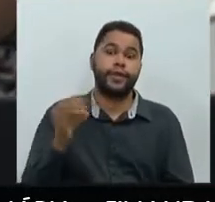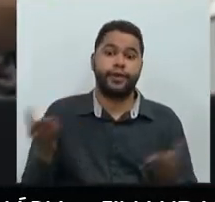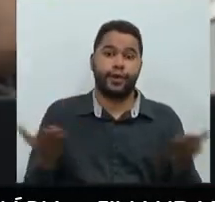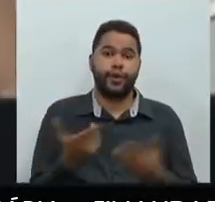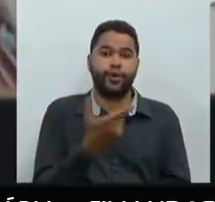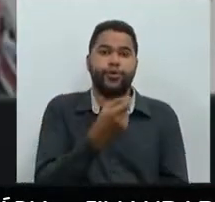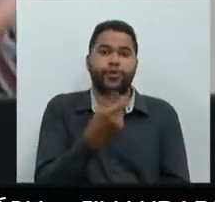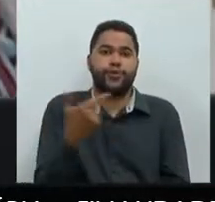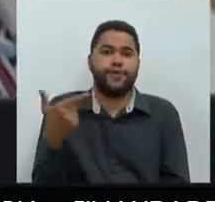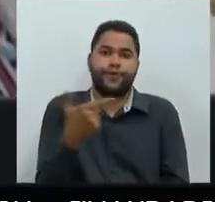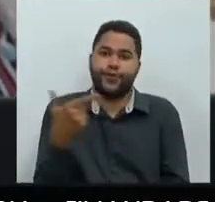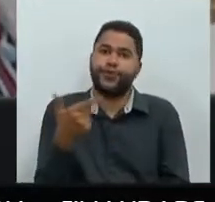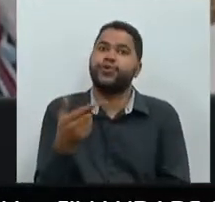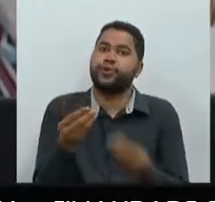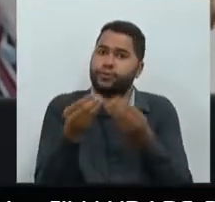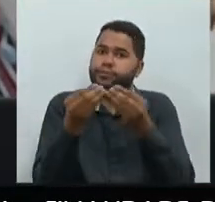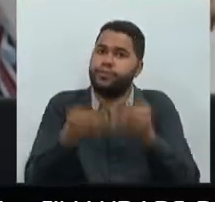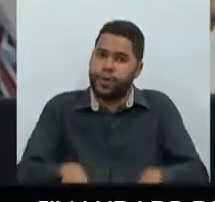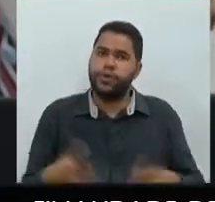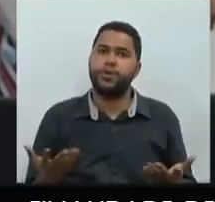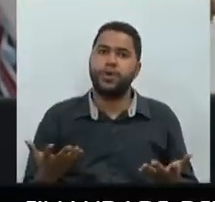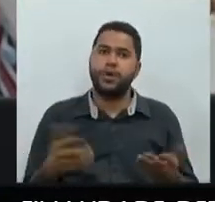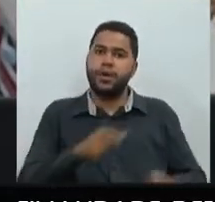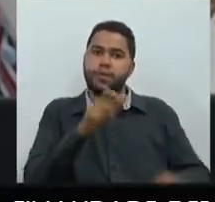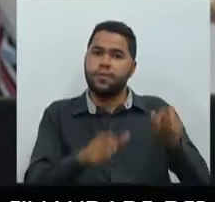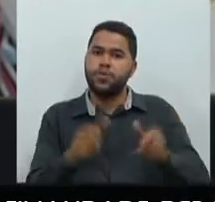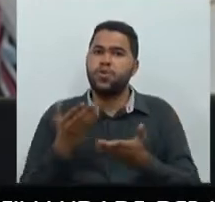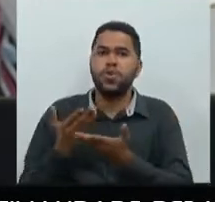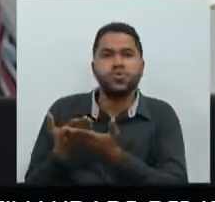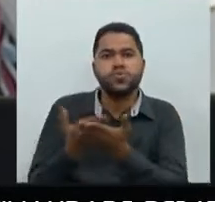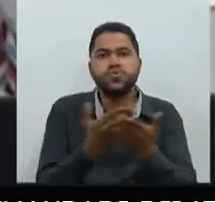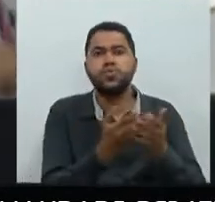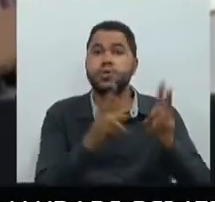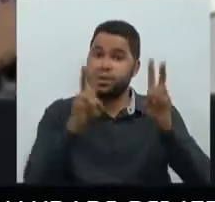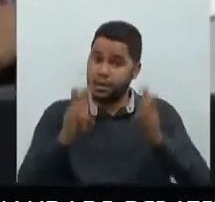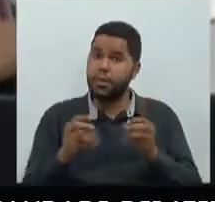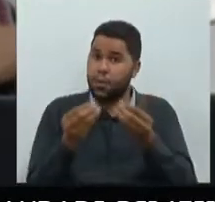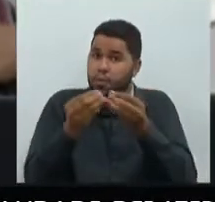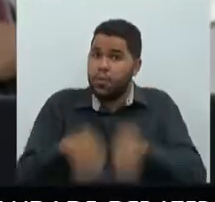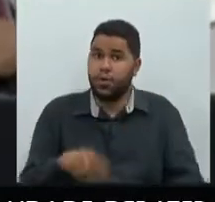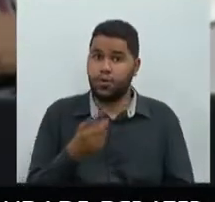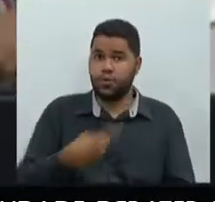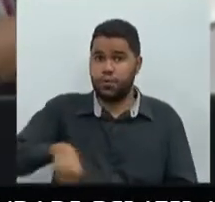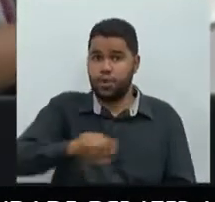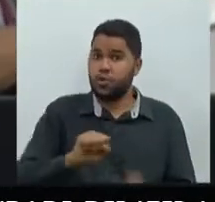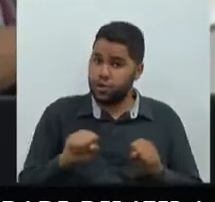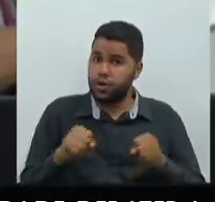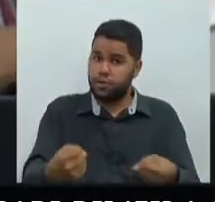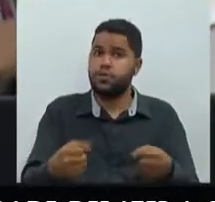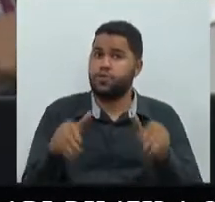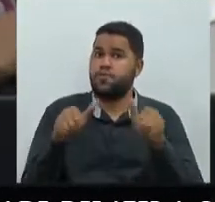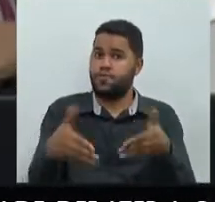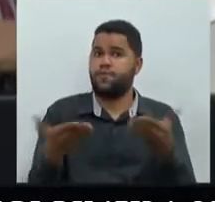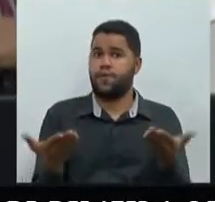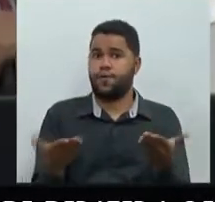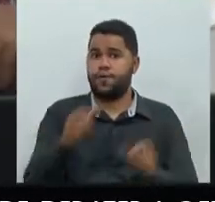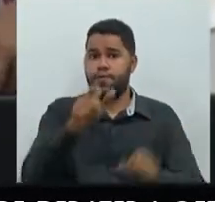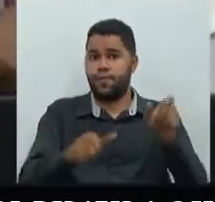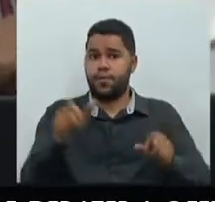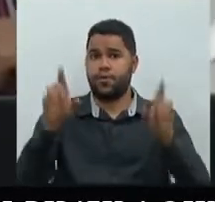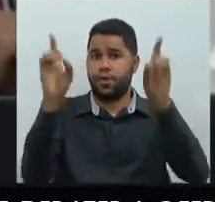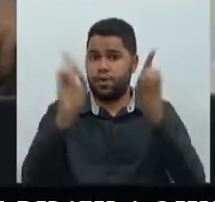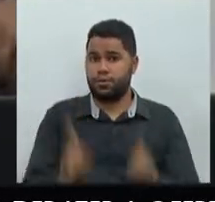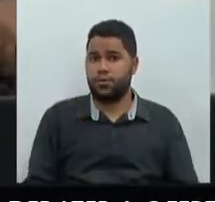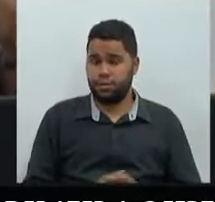2022, isso é um prejuízo para quem estuda a temática, é um prejuízo para nós, defensores da causa da pessoa com